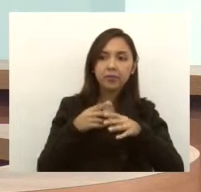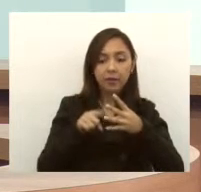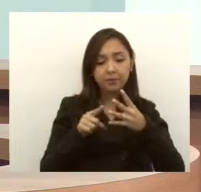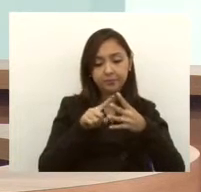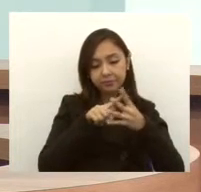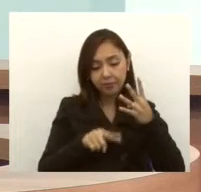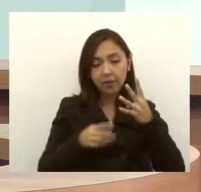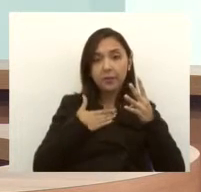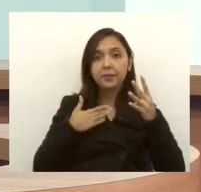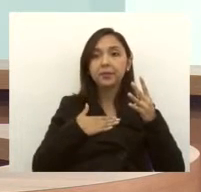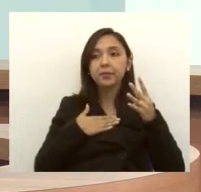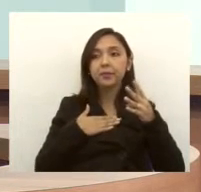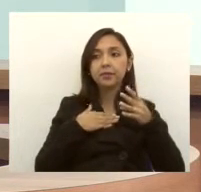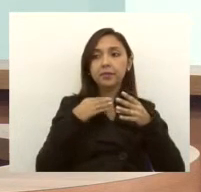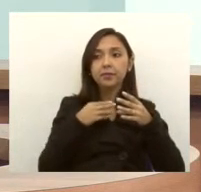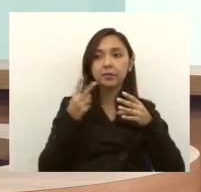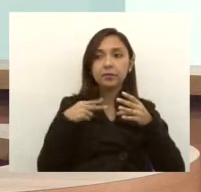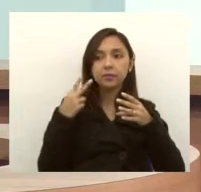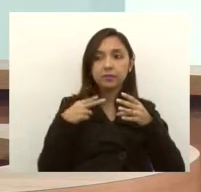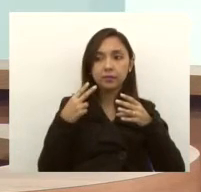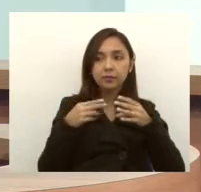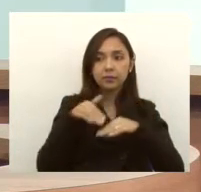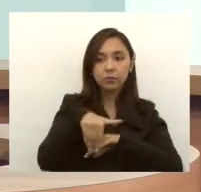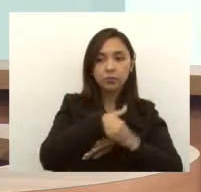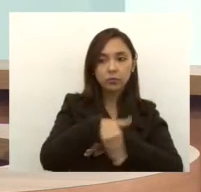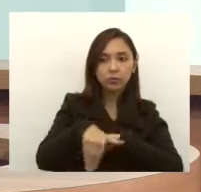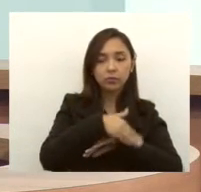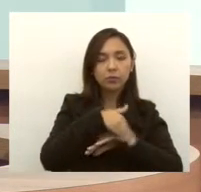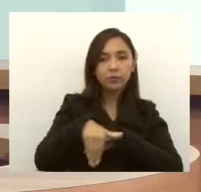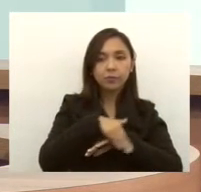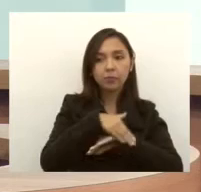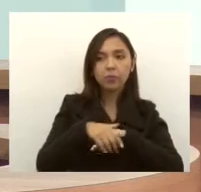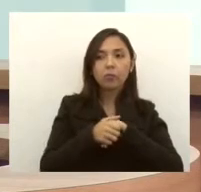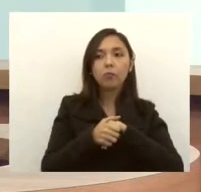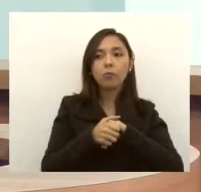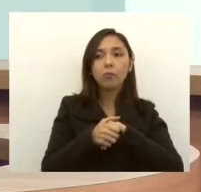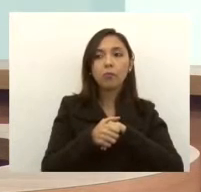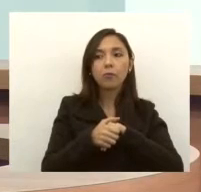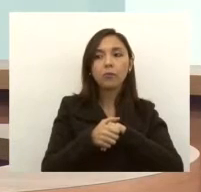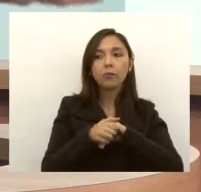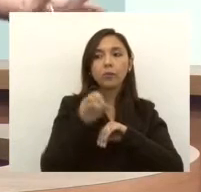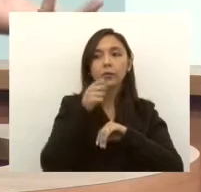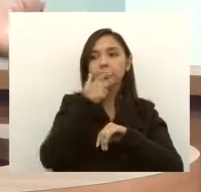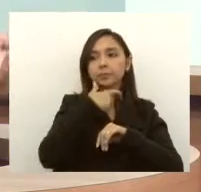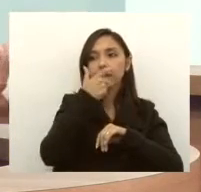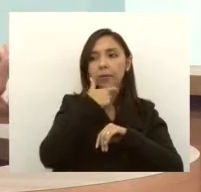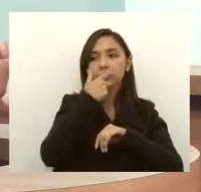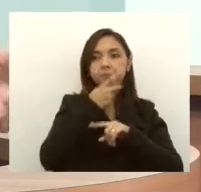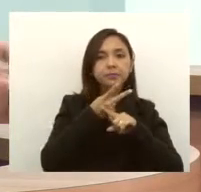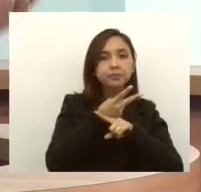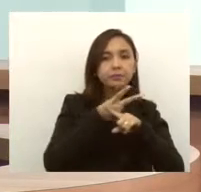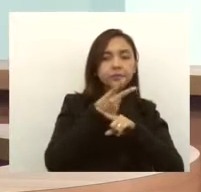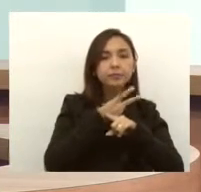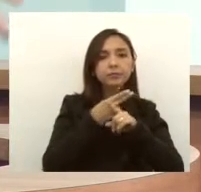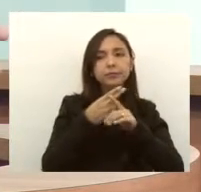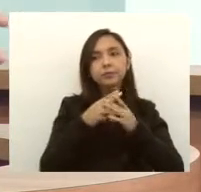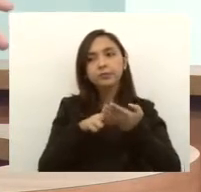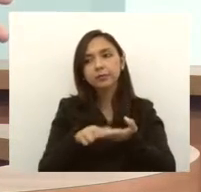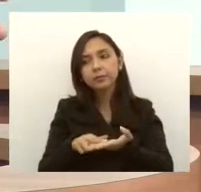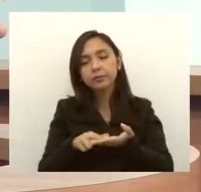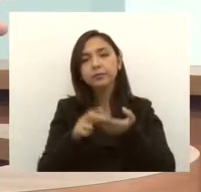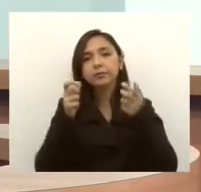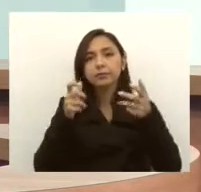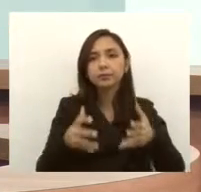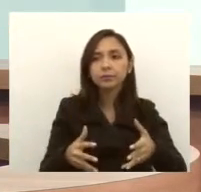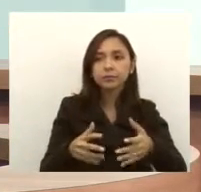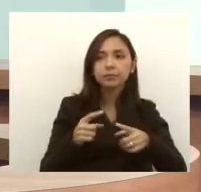desse vereador, de 4 ruas lá em Bom Sucesso. Mas daí eu procurei não encaminhar, procurei não